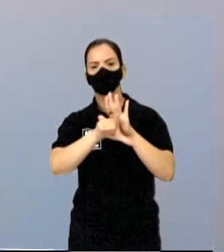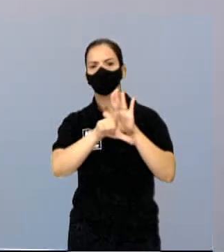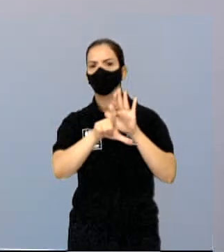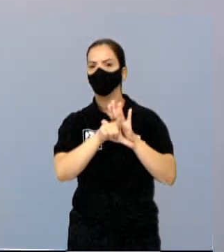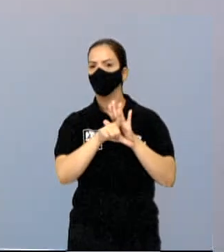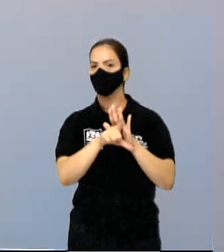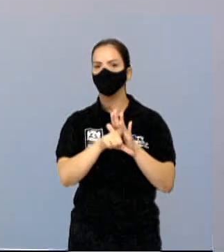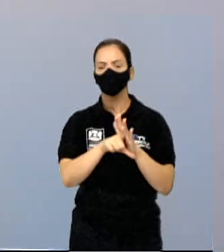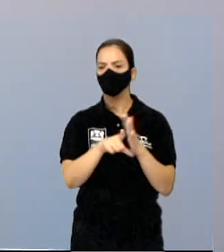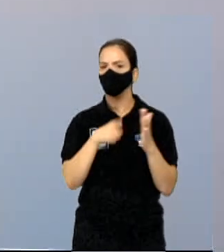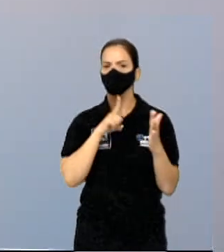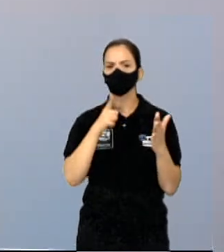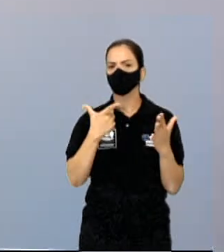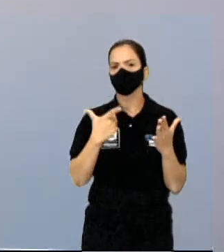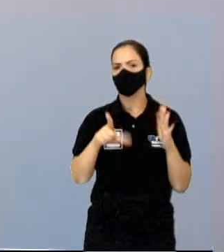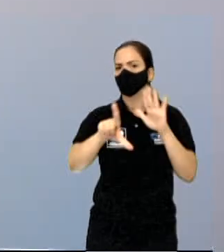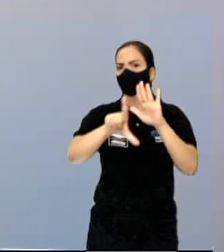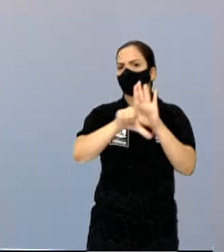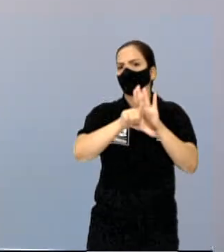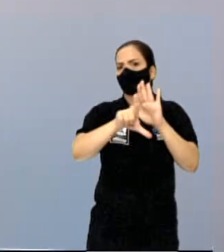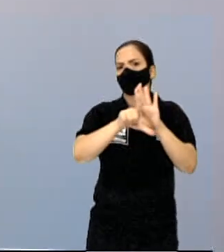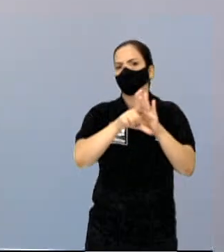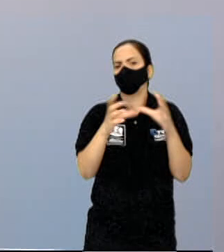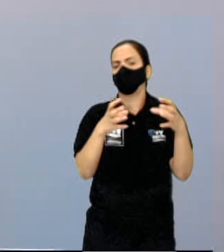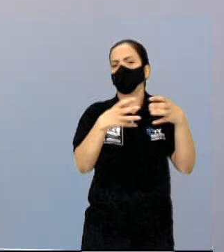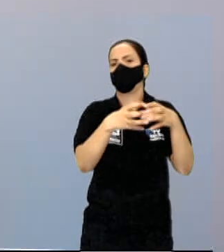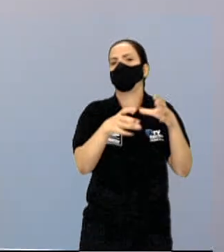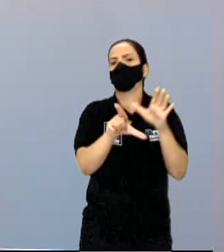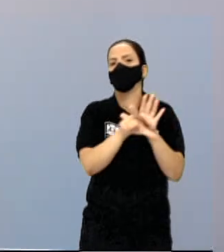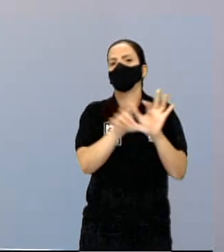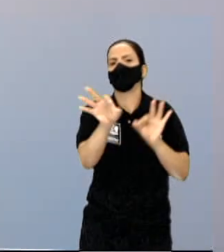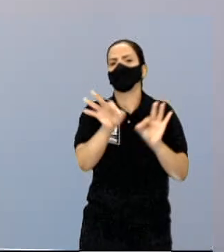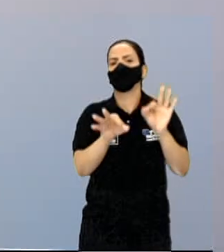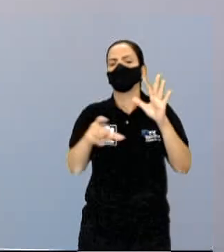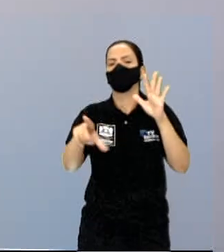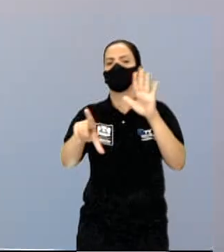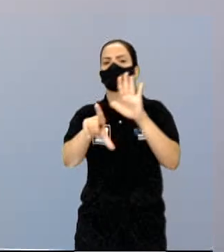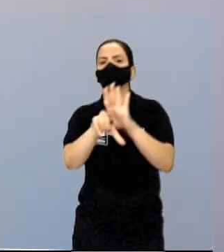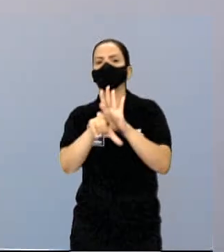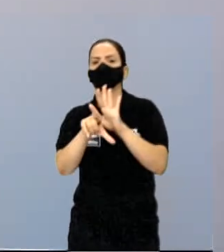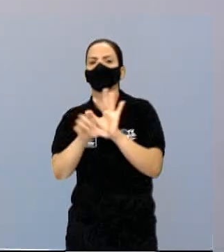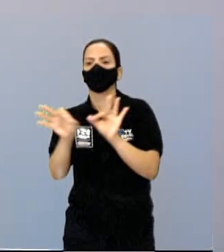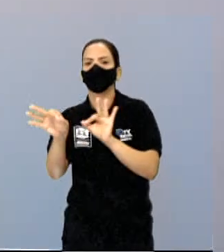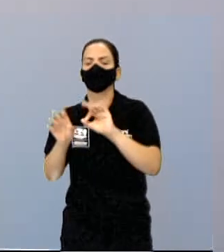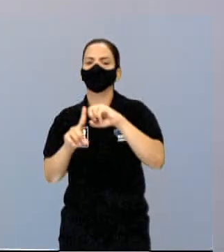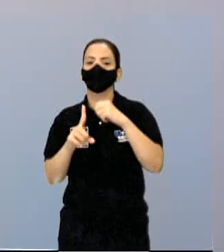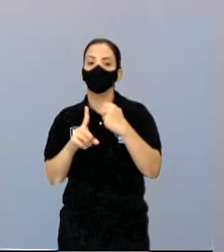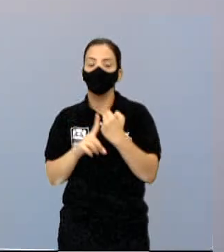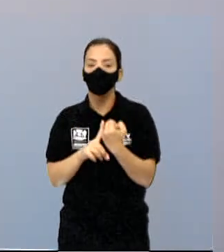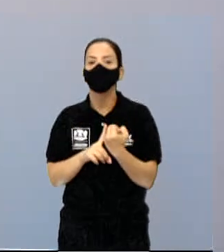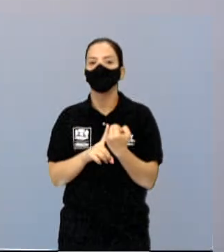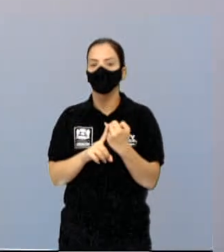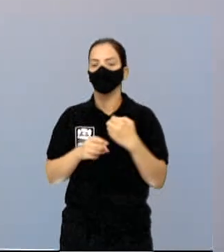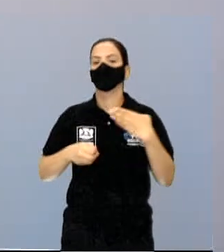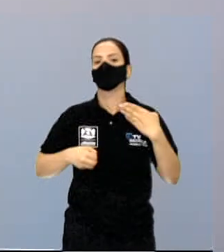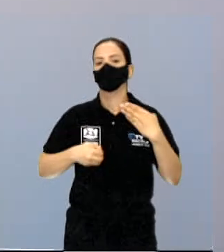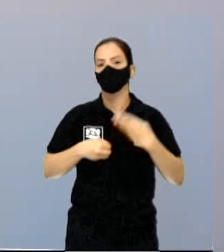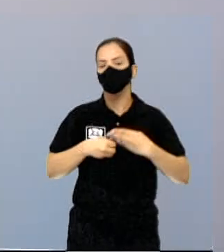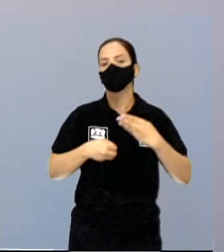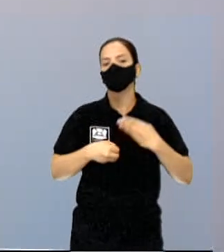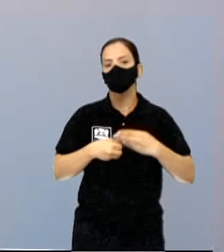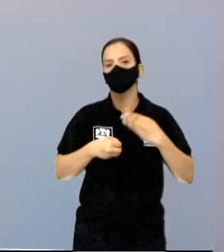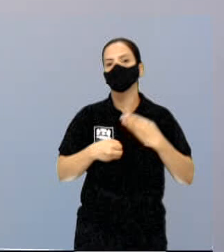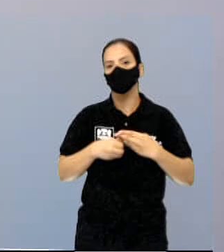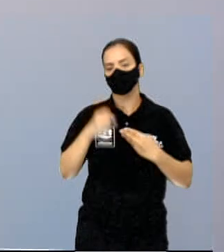não era tão comum. Na época não existia isso de criar um tipo de lei para organizar a sociedade. E eles foram os primeiros assim a criar